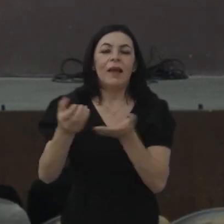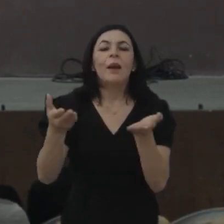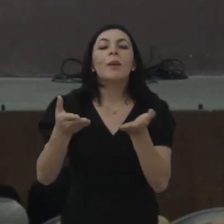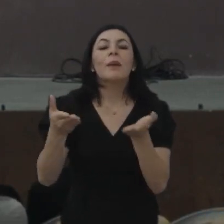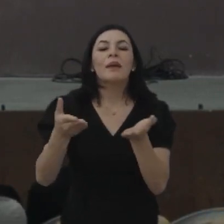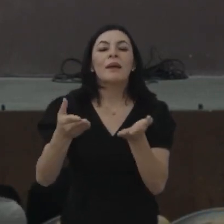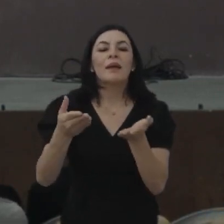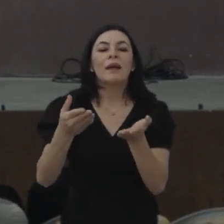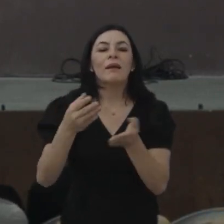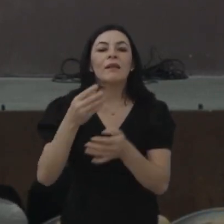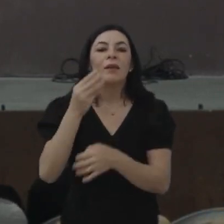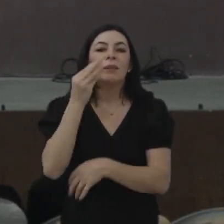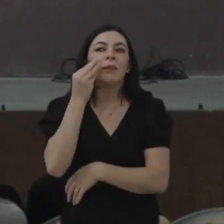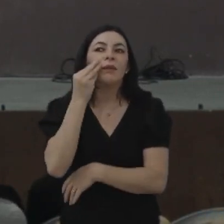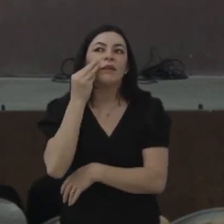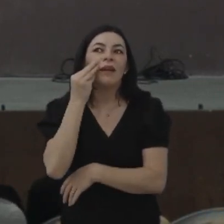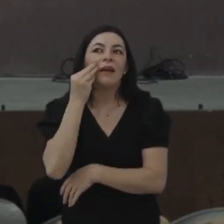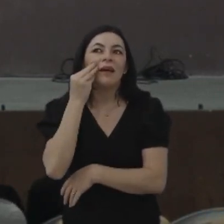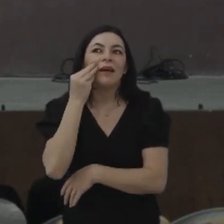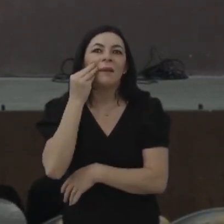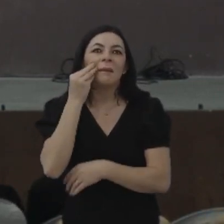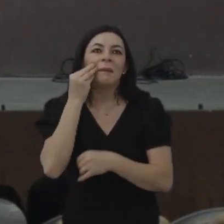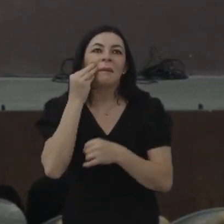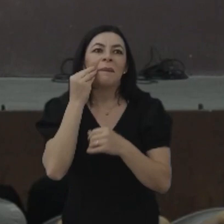vai provar é só os efeitos dessa cirurgia.